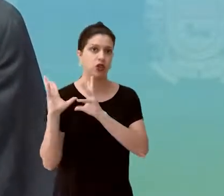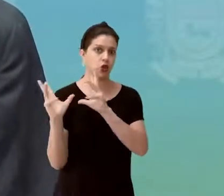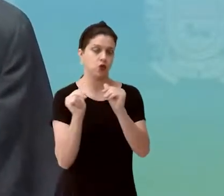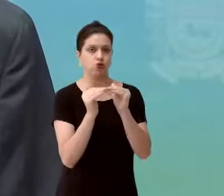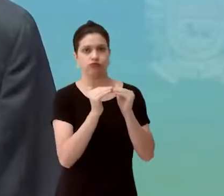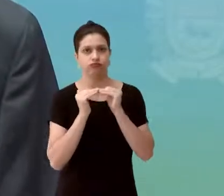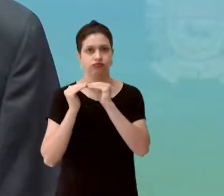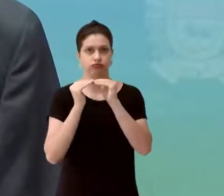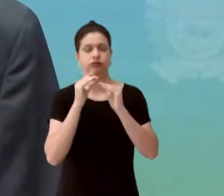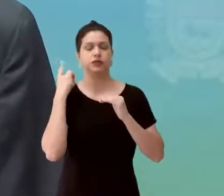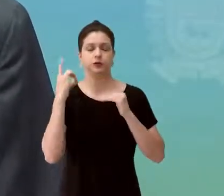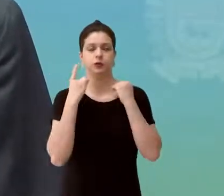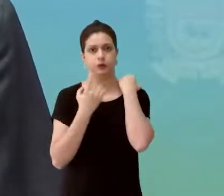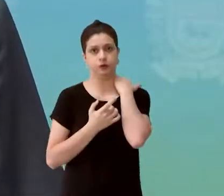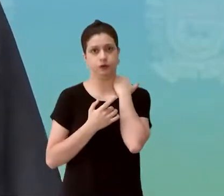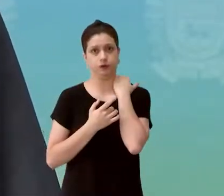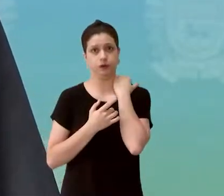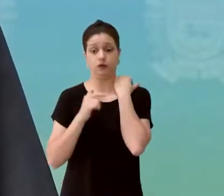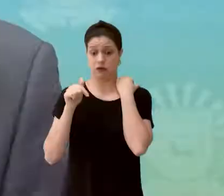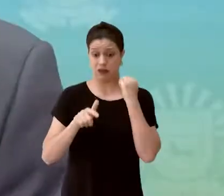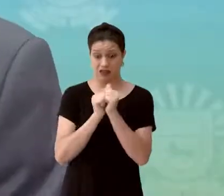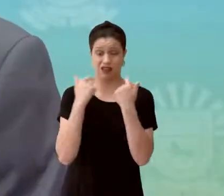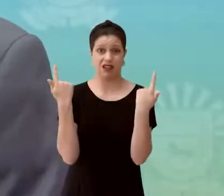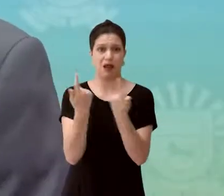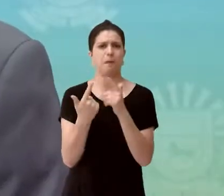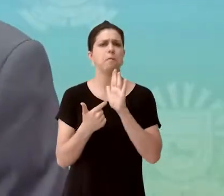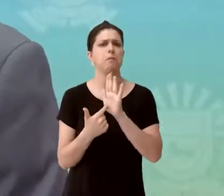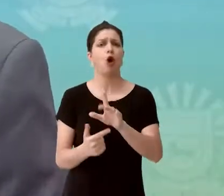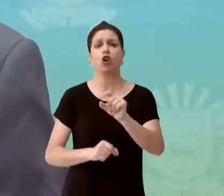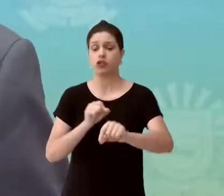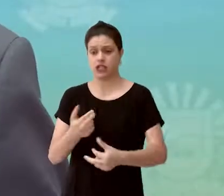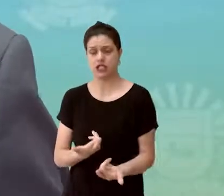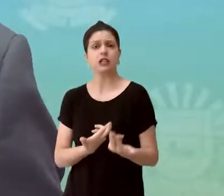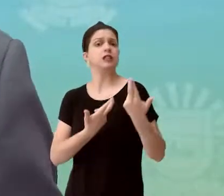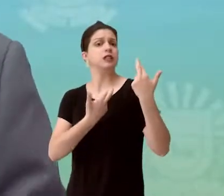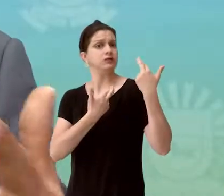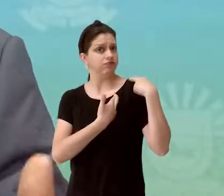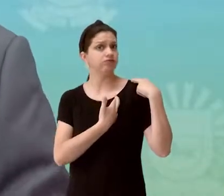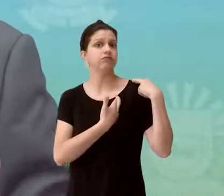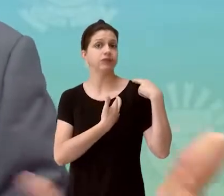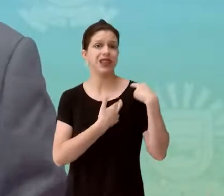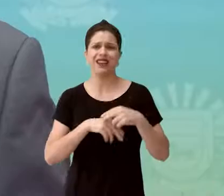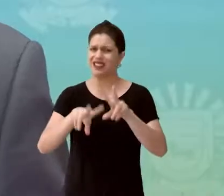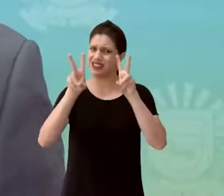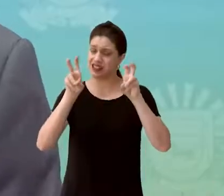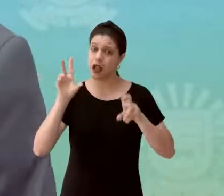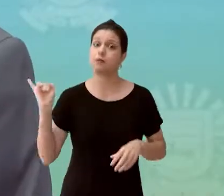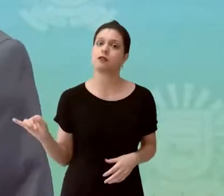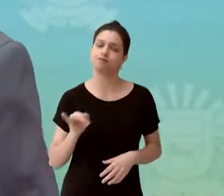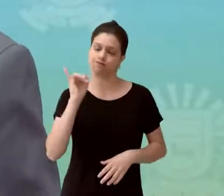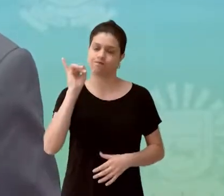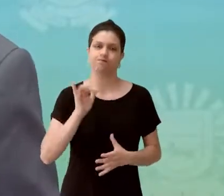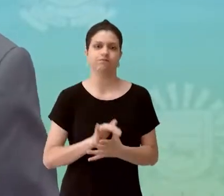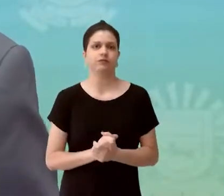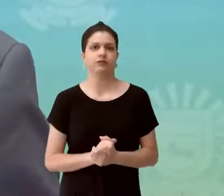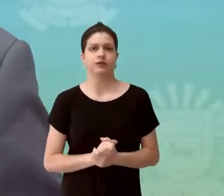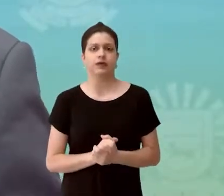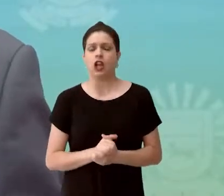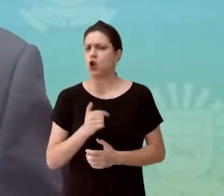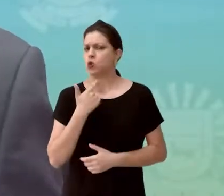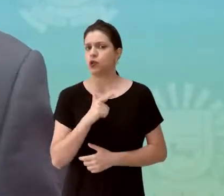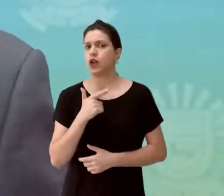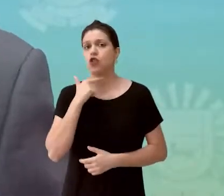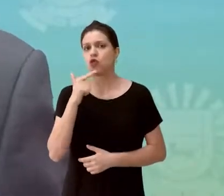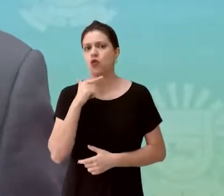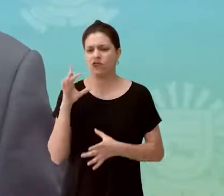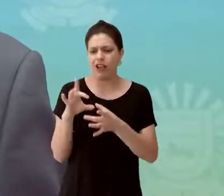ser mais exato, estava aprovado por unanimidade. Esta casa, mais uma vez, dá essa demonstração de responsabilidade sobre um